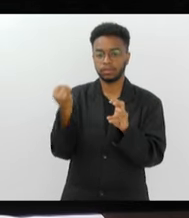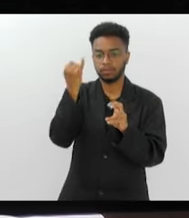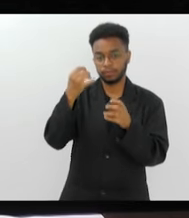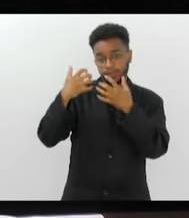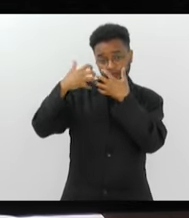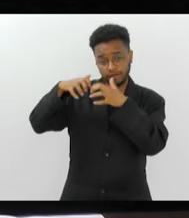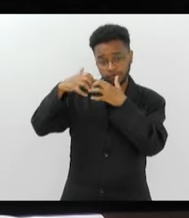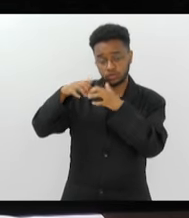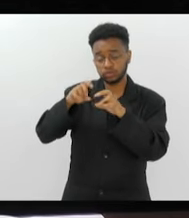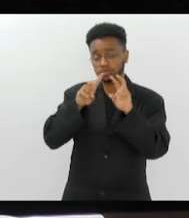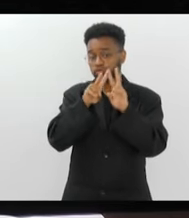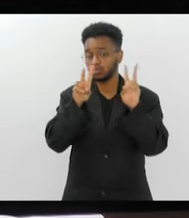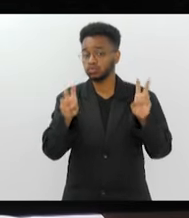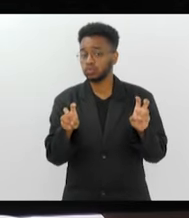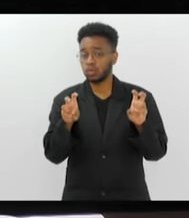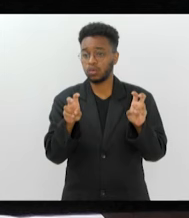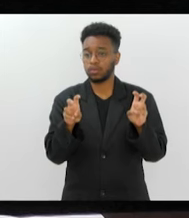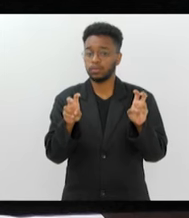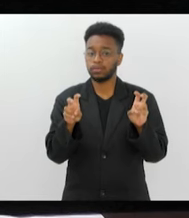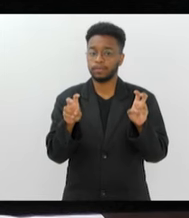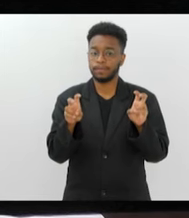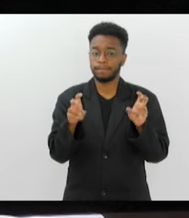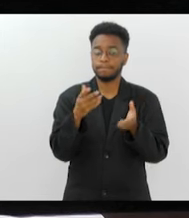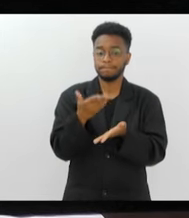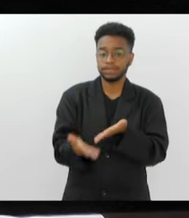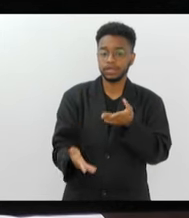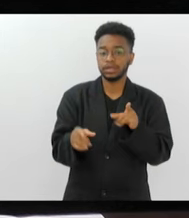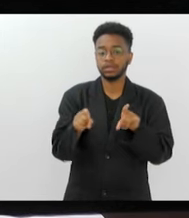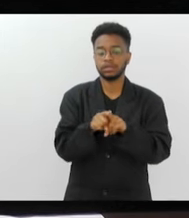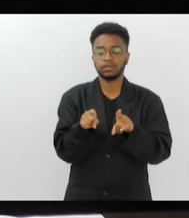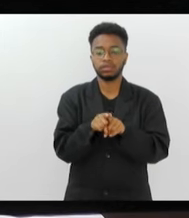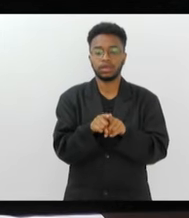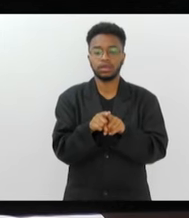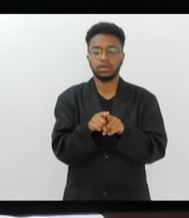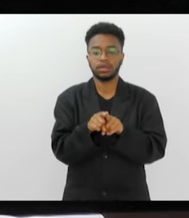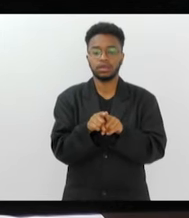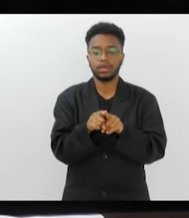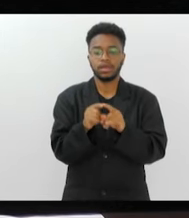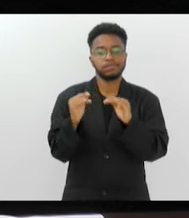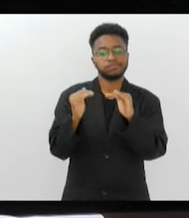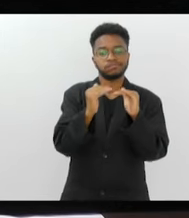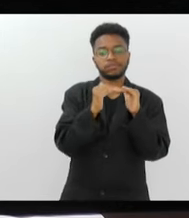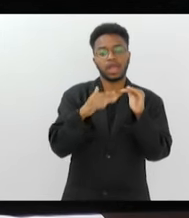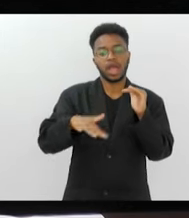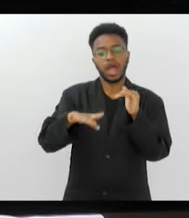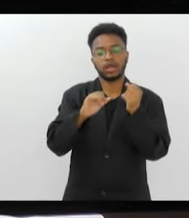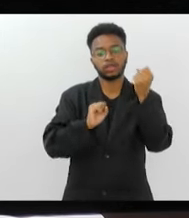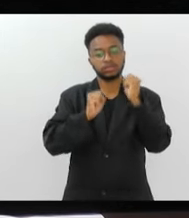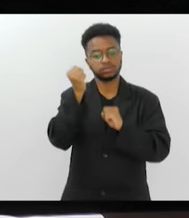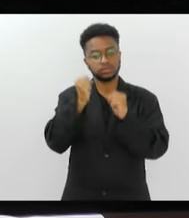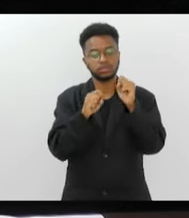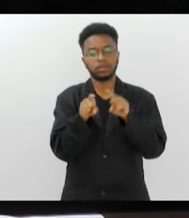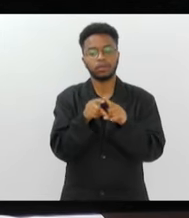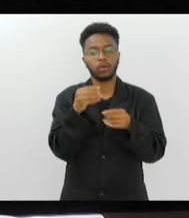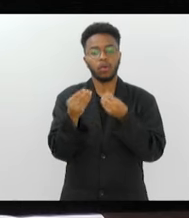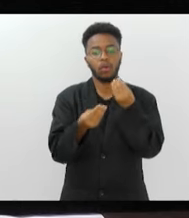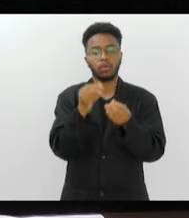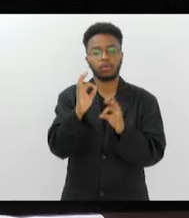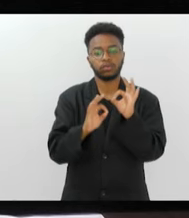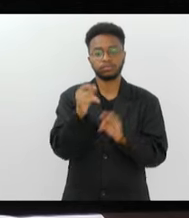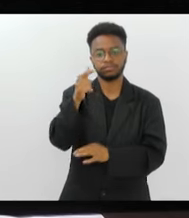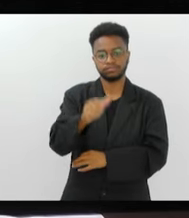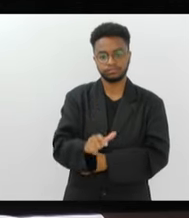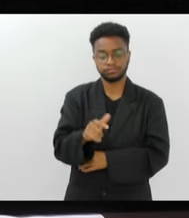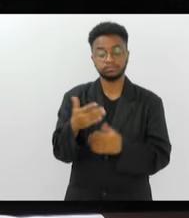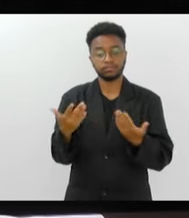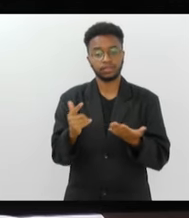sobre a perda e a própria hegemonia do setor industrial e a sua reconfiguração. É